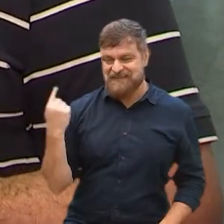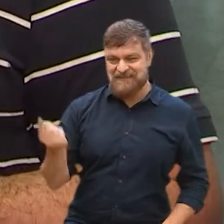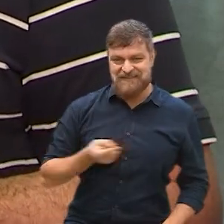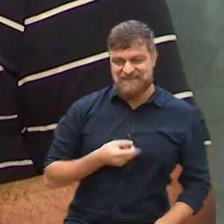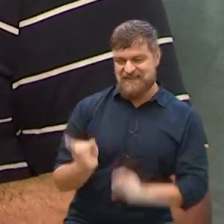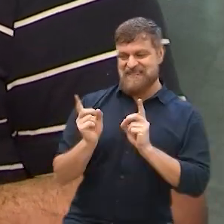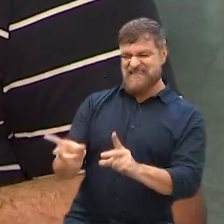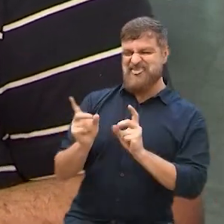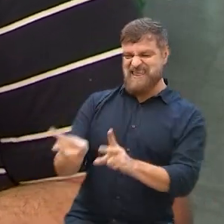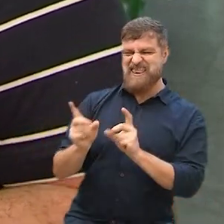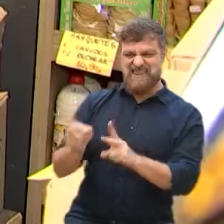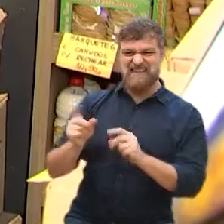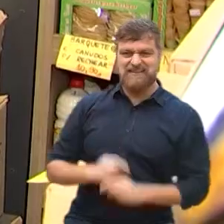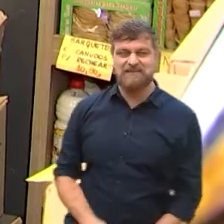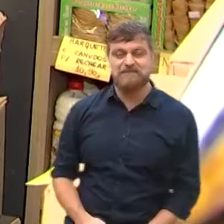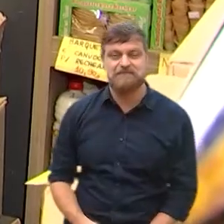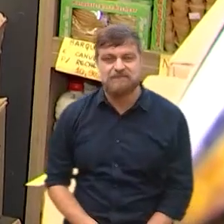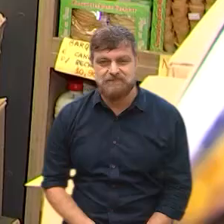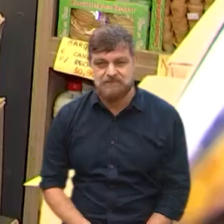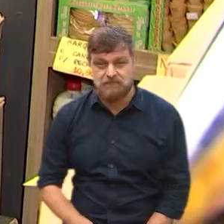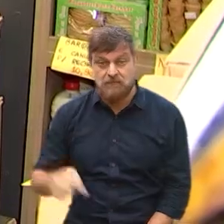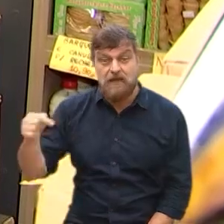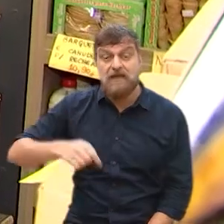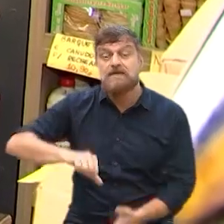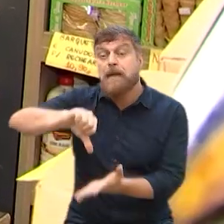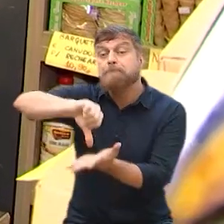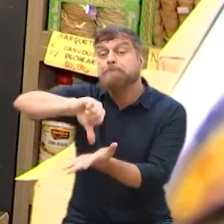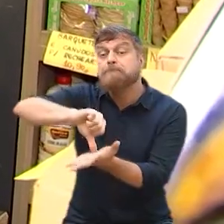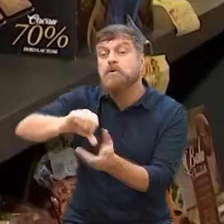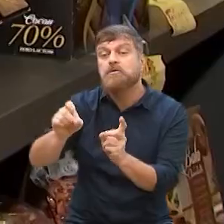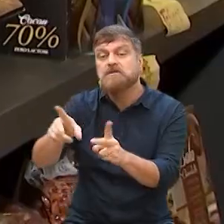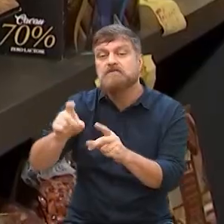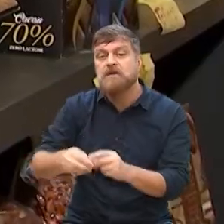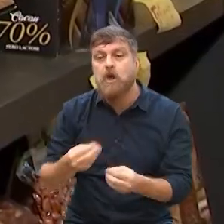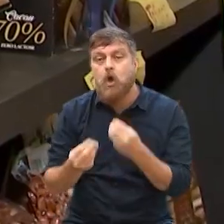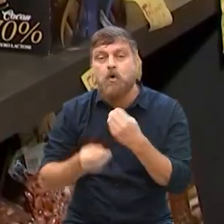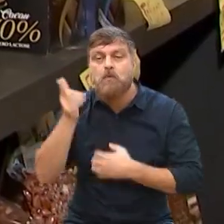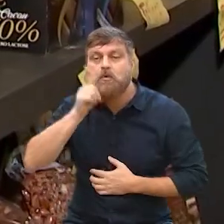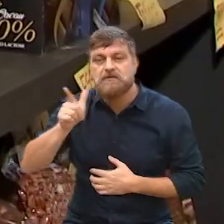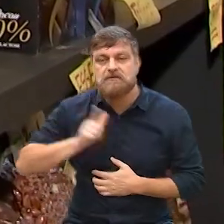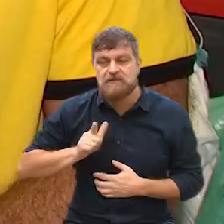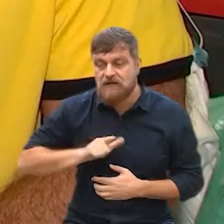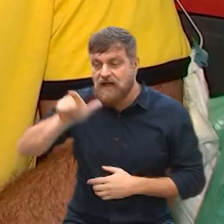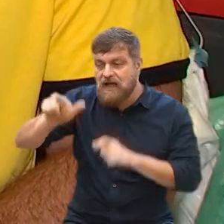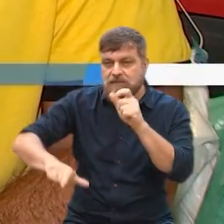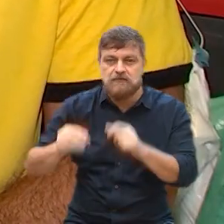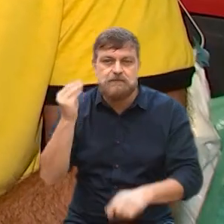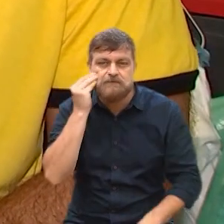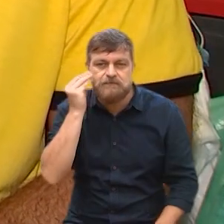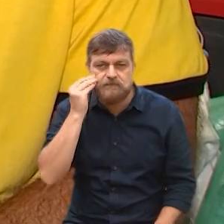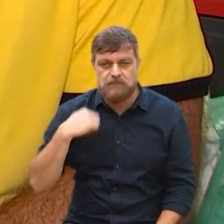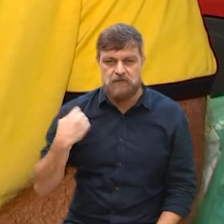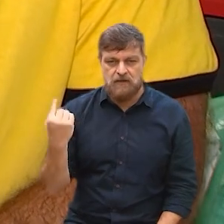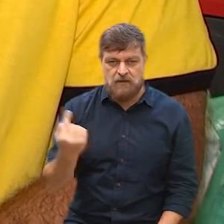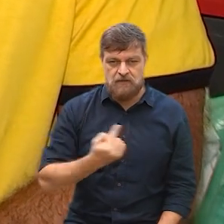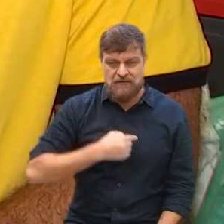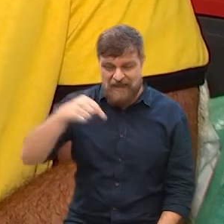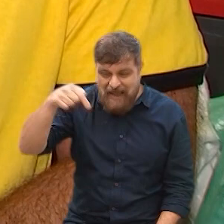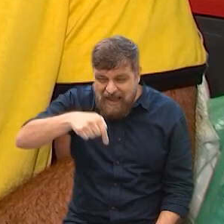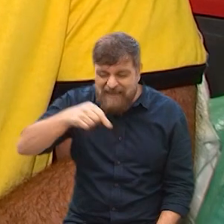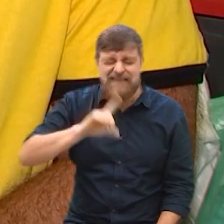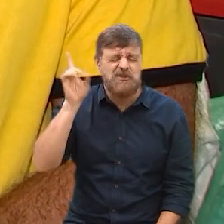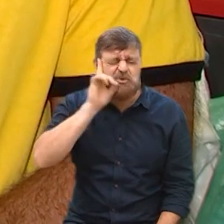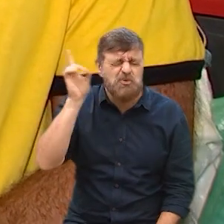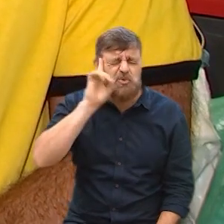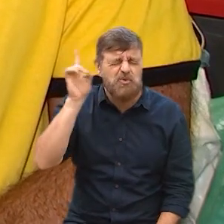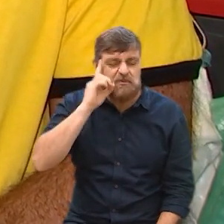colocar dentro do ponto de venda deles. E este ponto de venda foi conquistado assim, com a degustação. A gente está aqui, né, no dia a